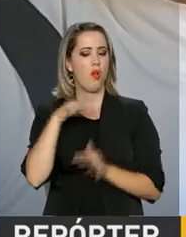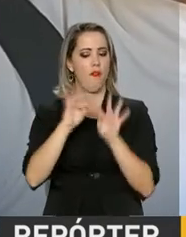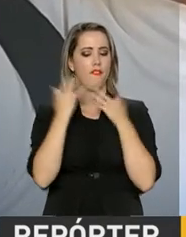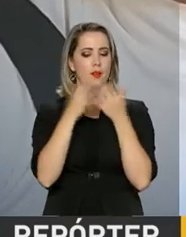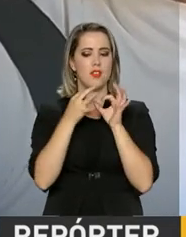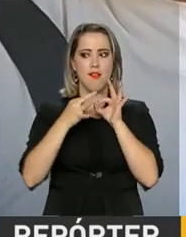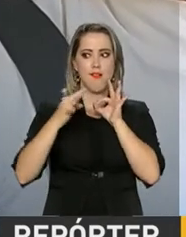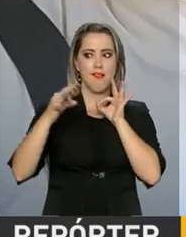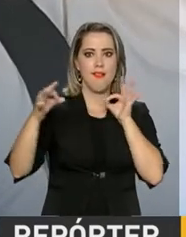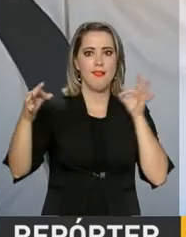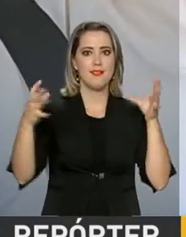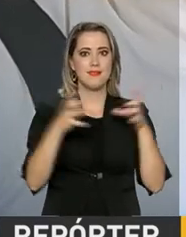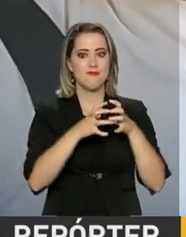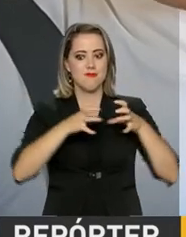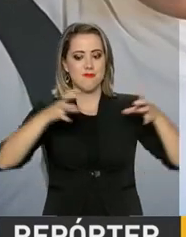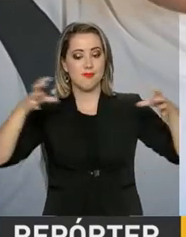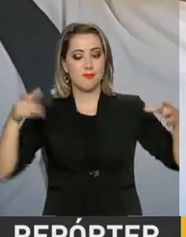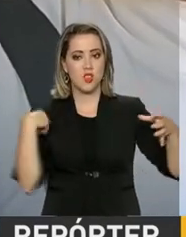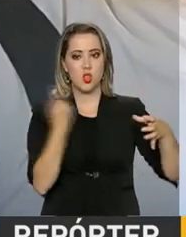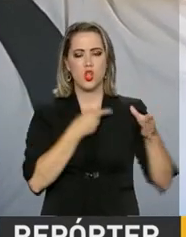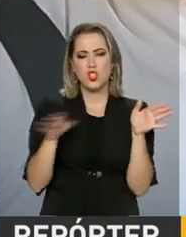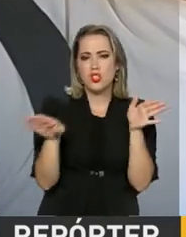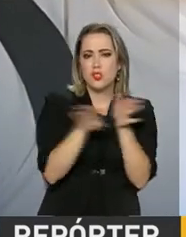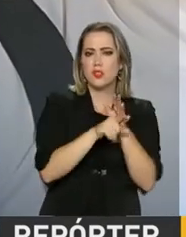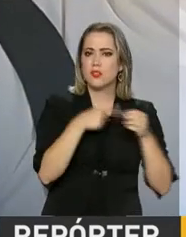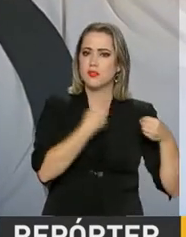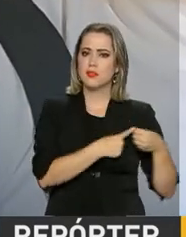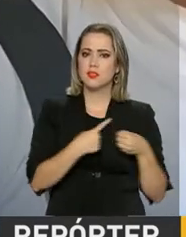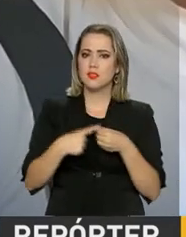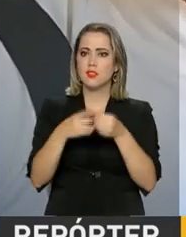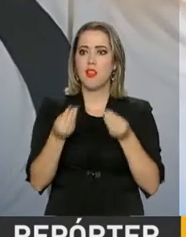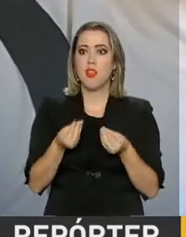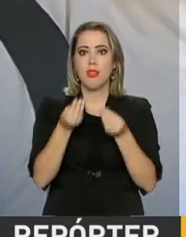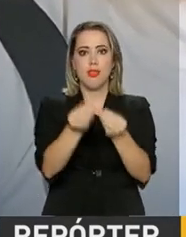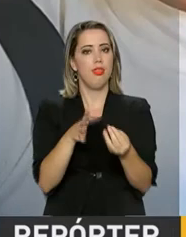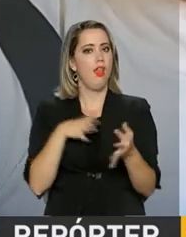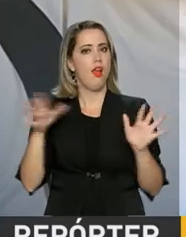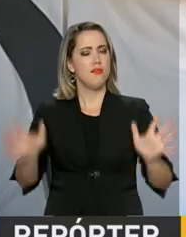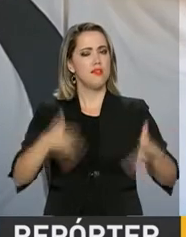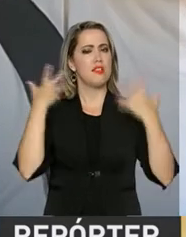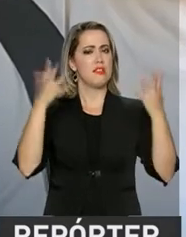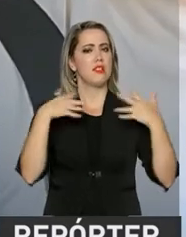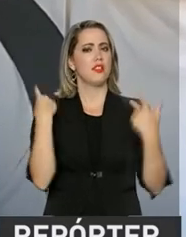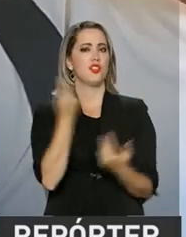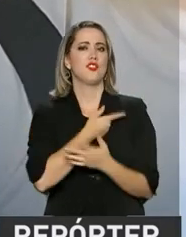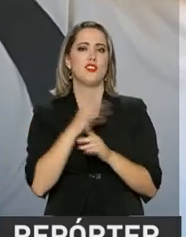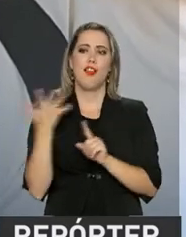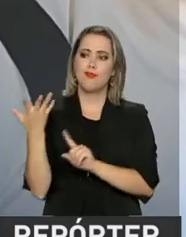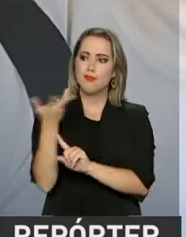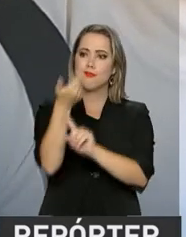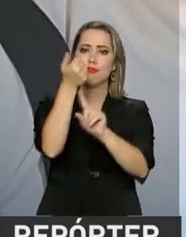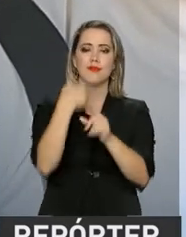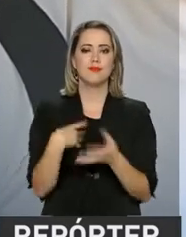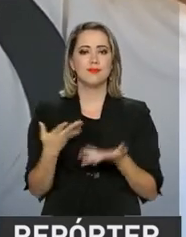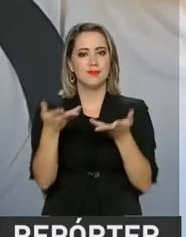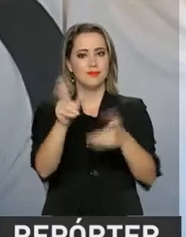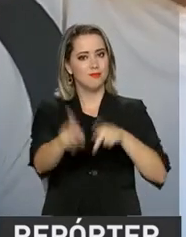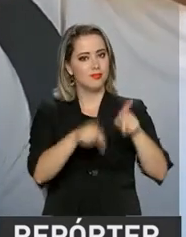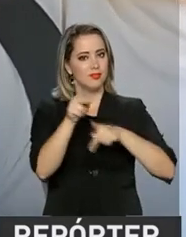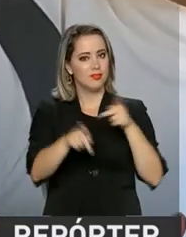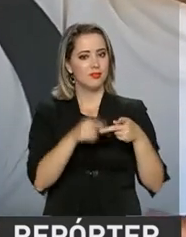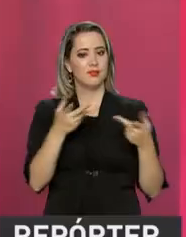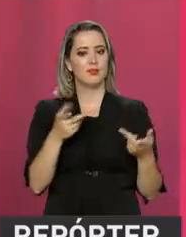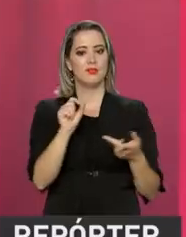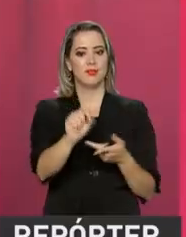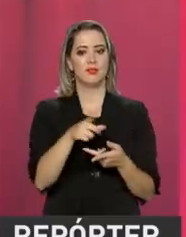que chegamos à cidade que arrancaram para alegria nossa arte ao público leigo